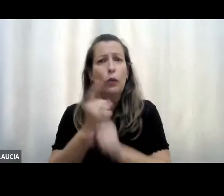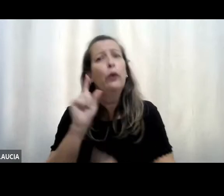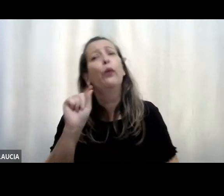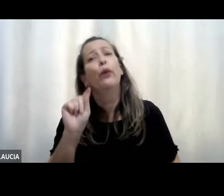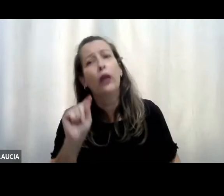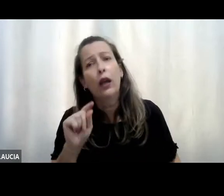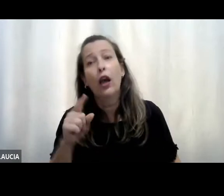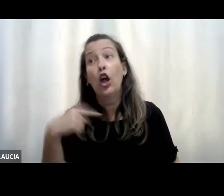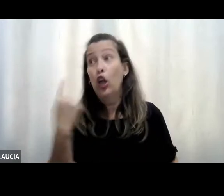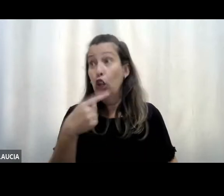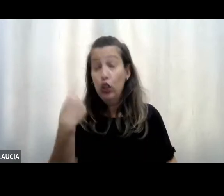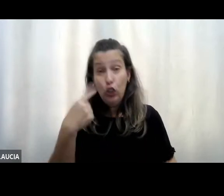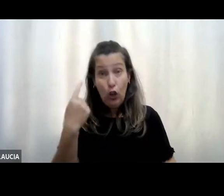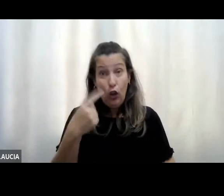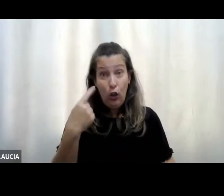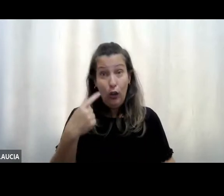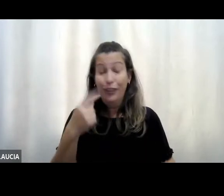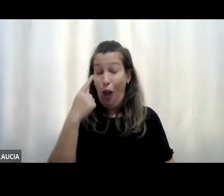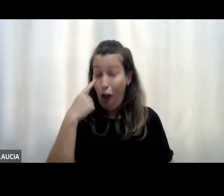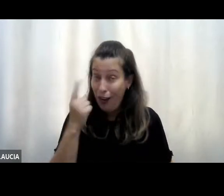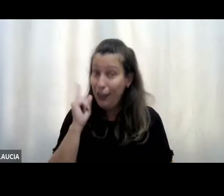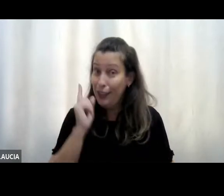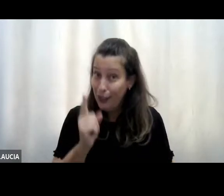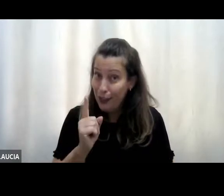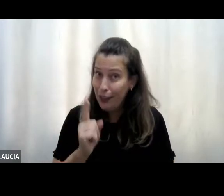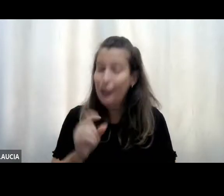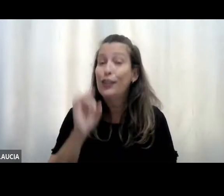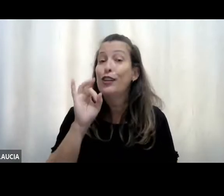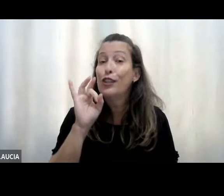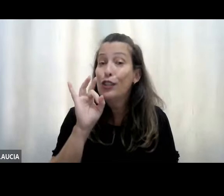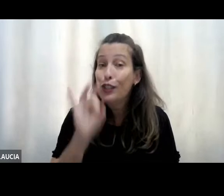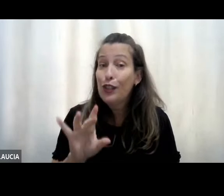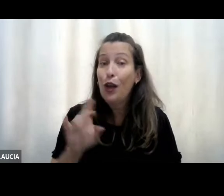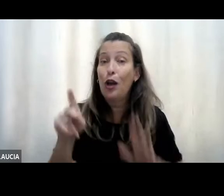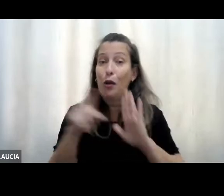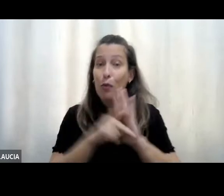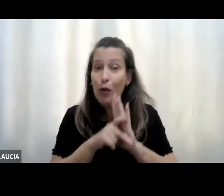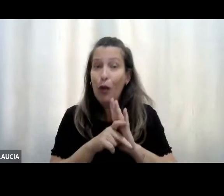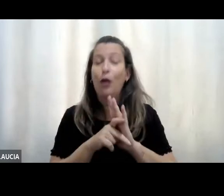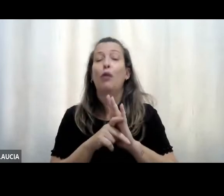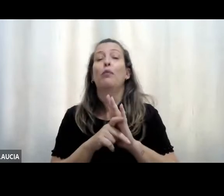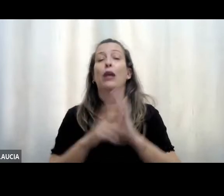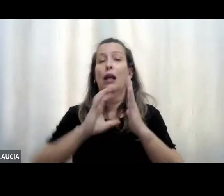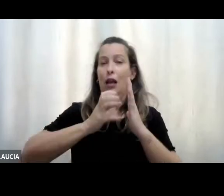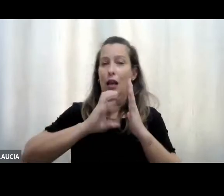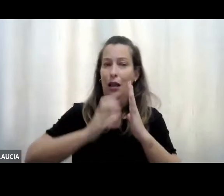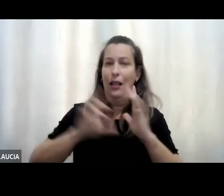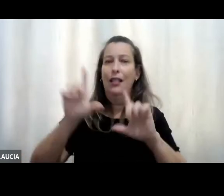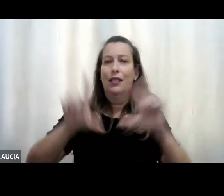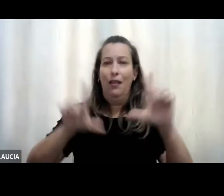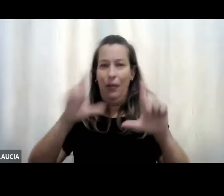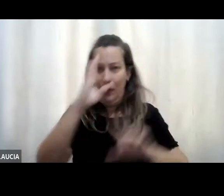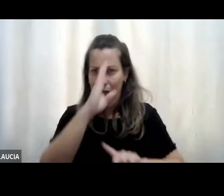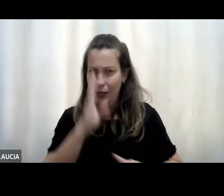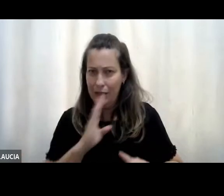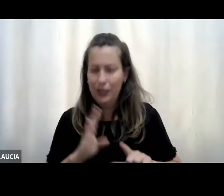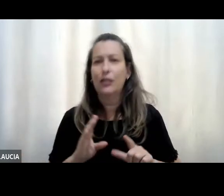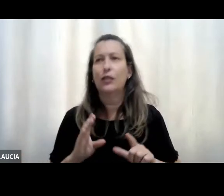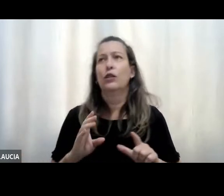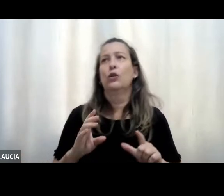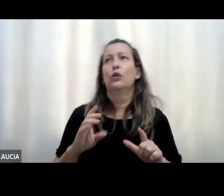alcance, note bem, só na multiprogramação da TV Brasil, tirando a recepção por antena